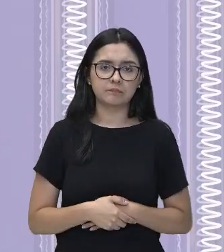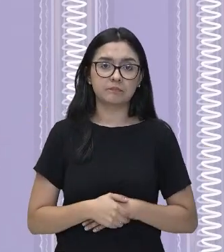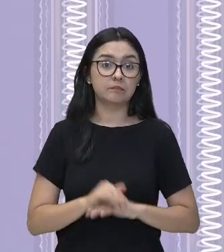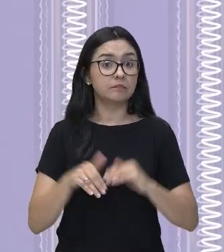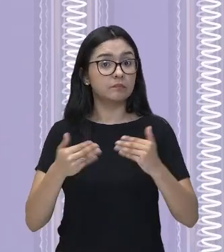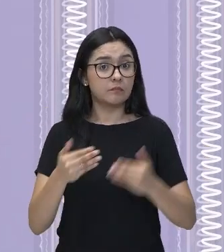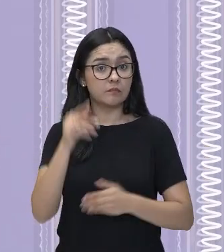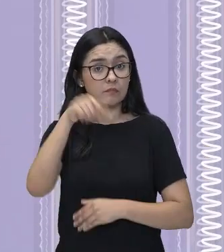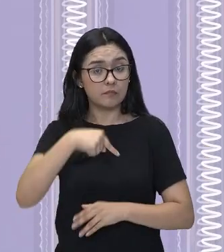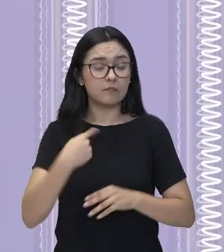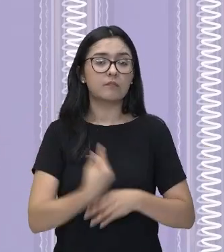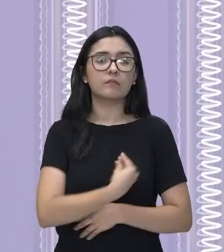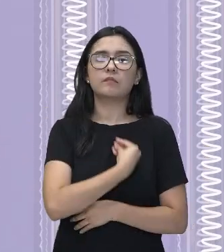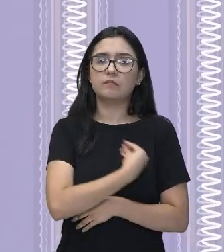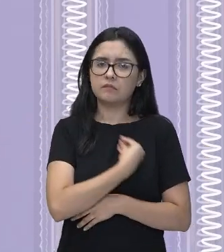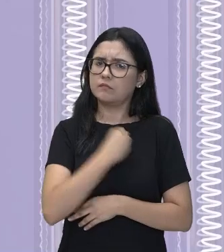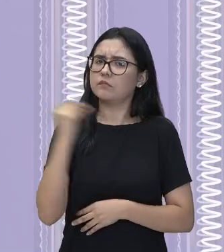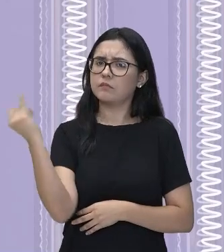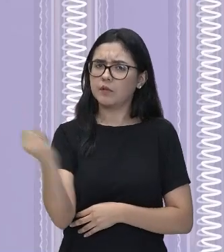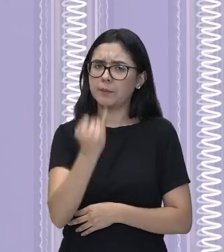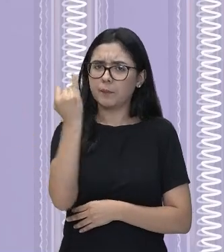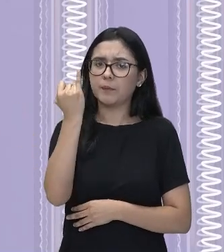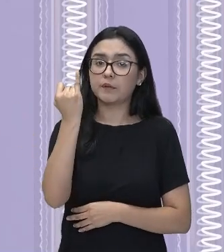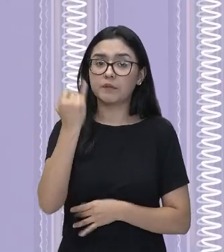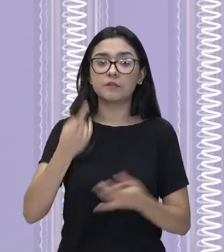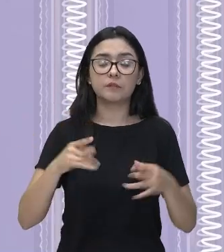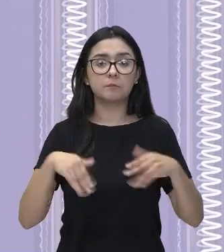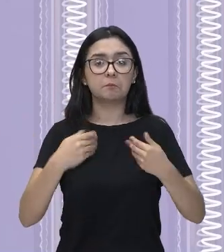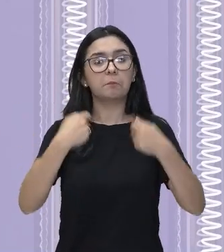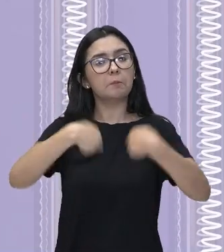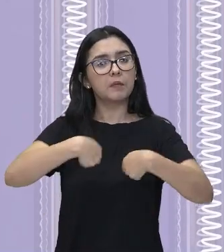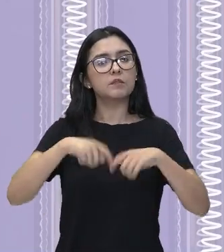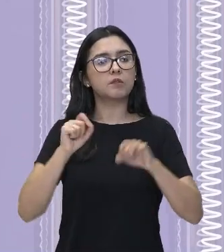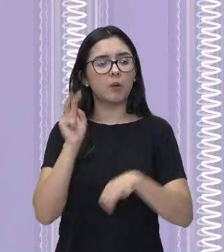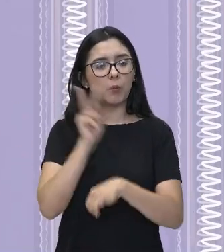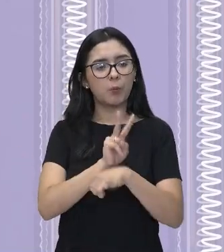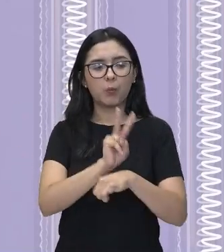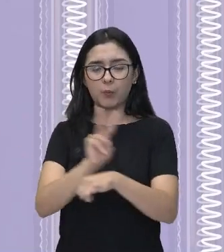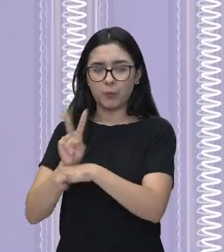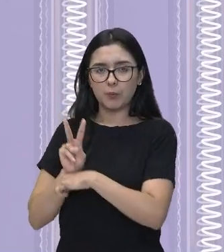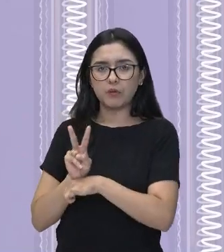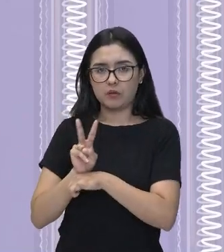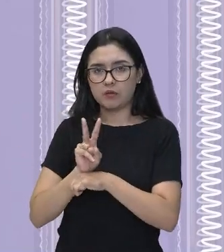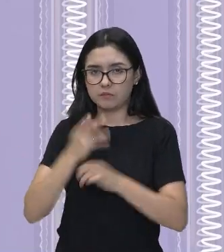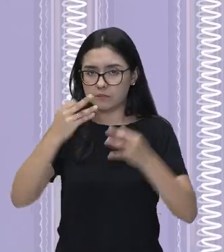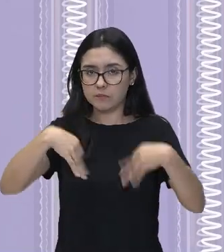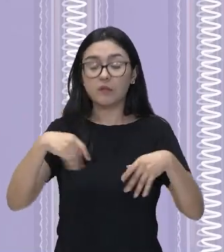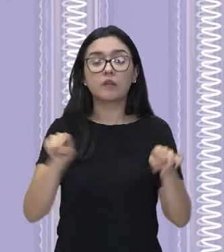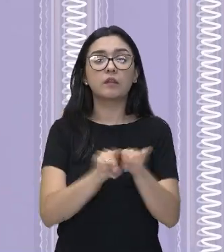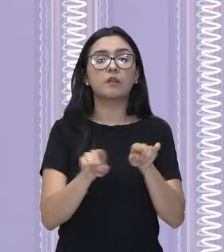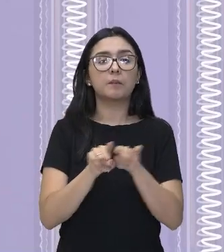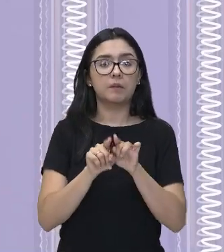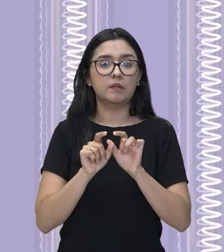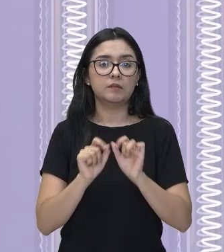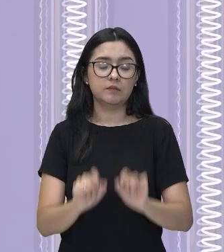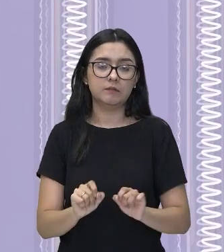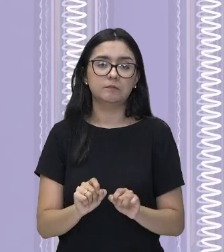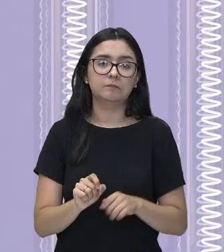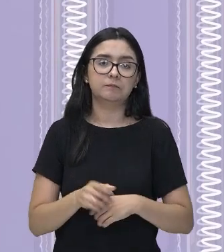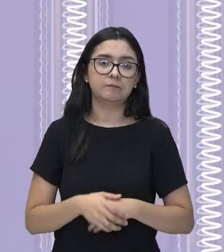São vidas que são importantes e que precisam ser preservadas, precisam ser